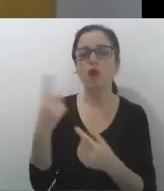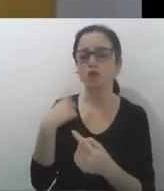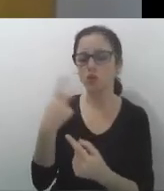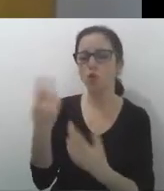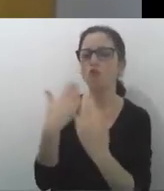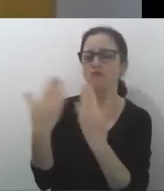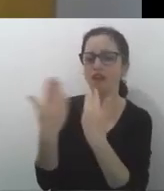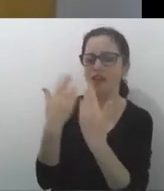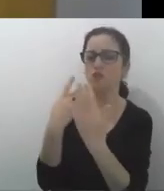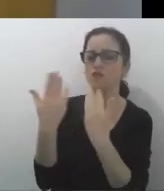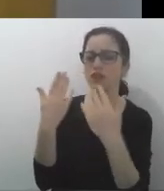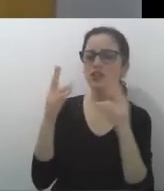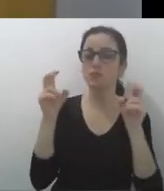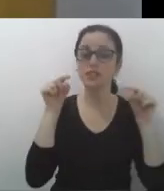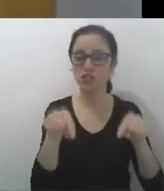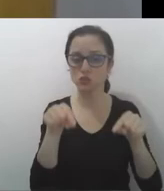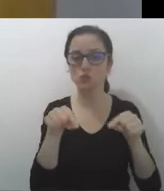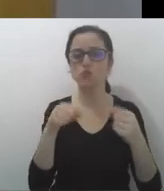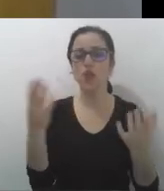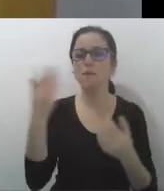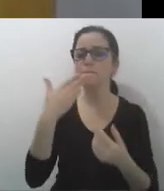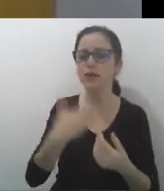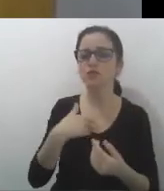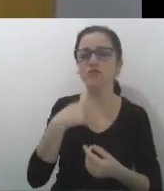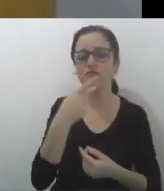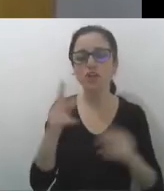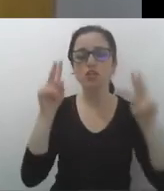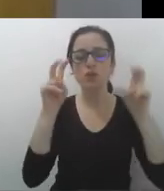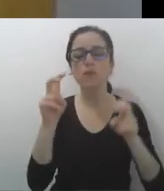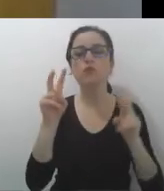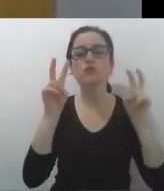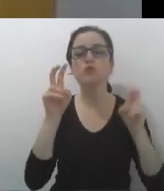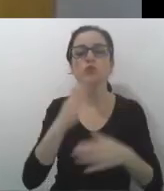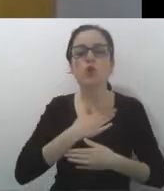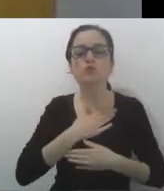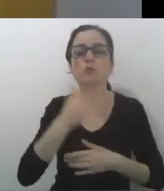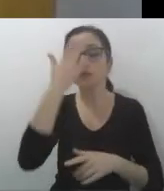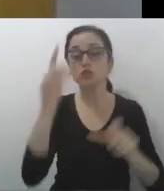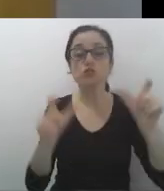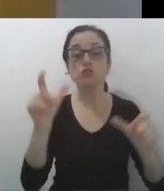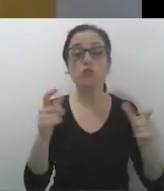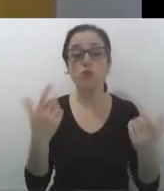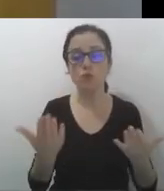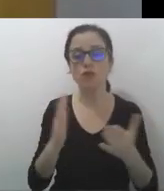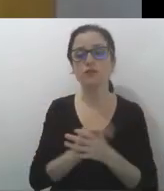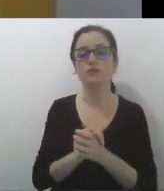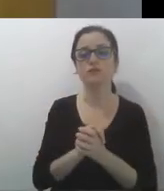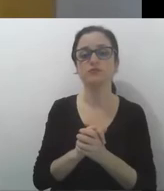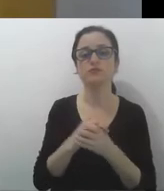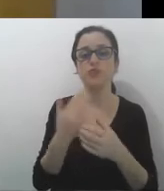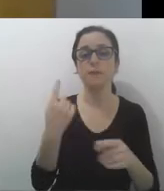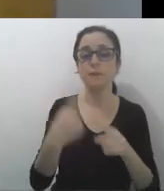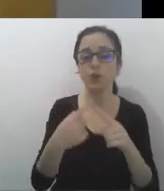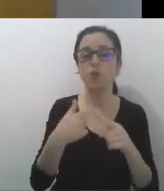conversou sobre essa conversa aqui, ela me pediu até para falar, que é sobre a questão do gosto, né? Porque